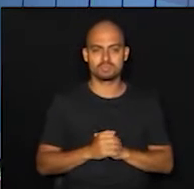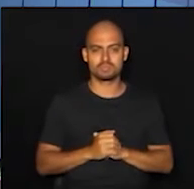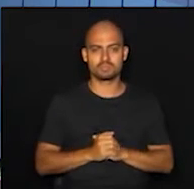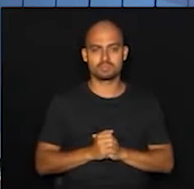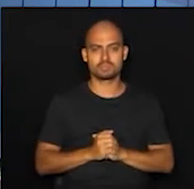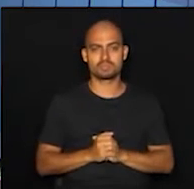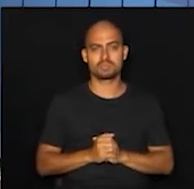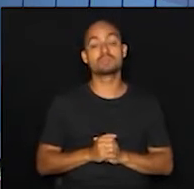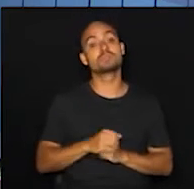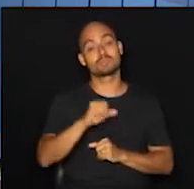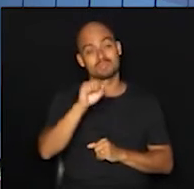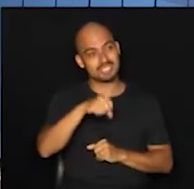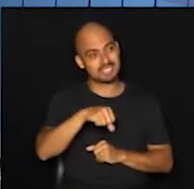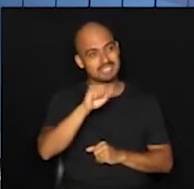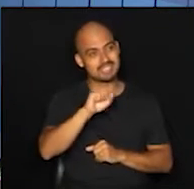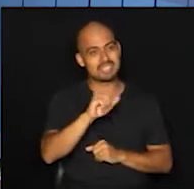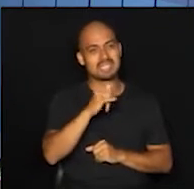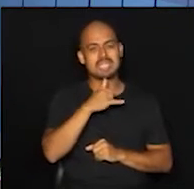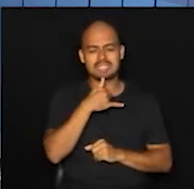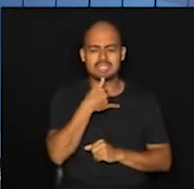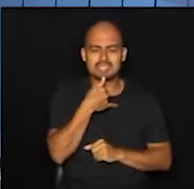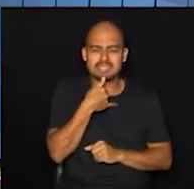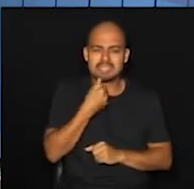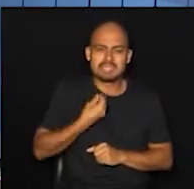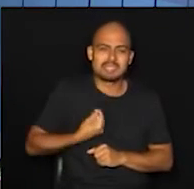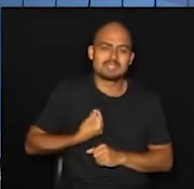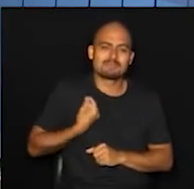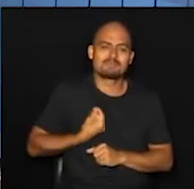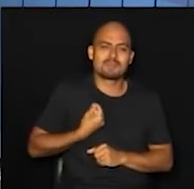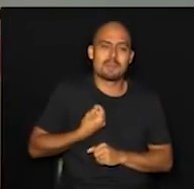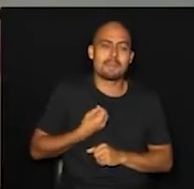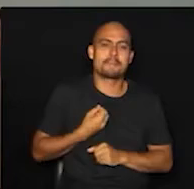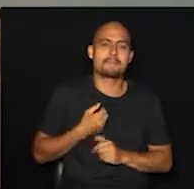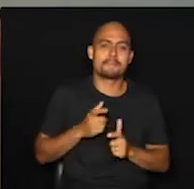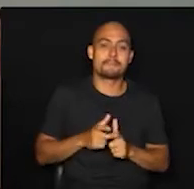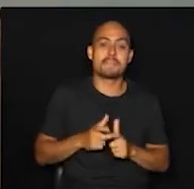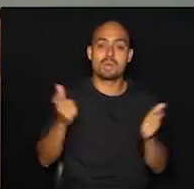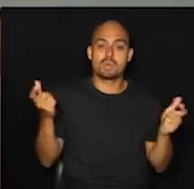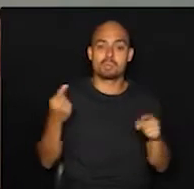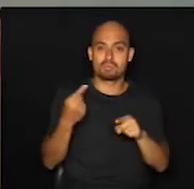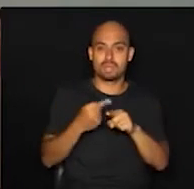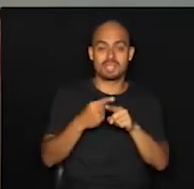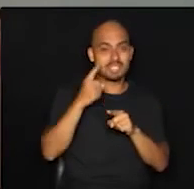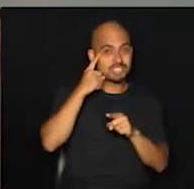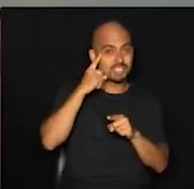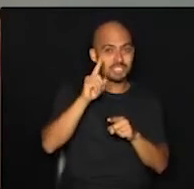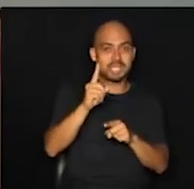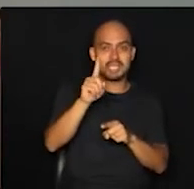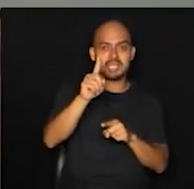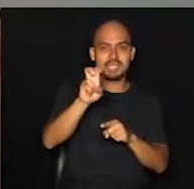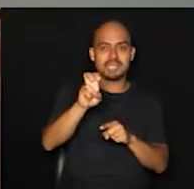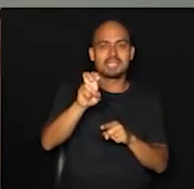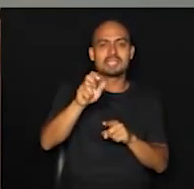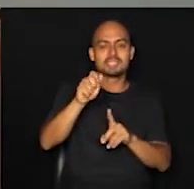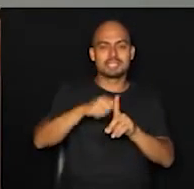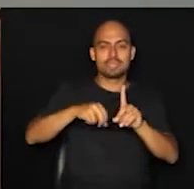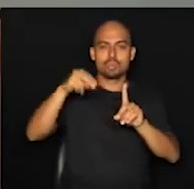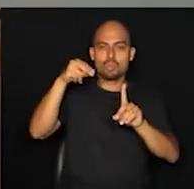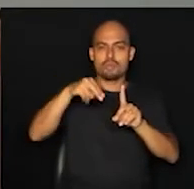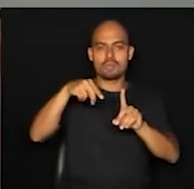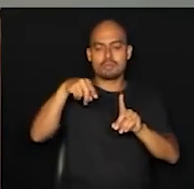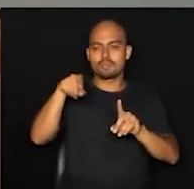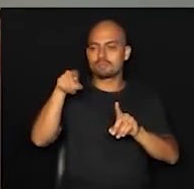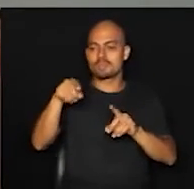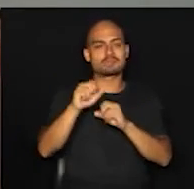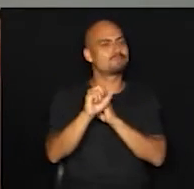Foi a maior tristeza da vida dela. Ela escreve, ela diz que o 15 de novembro era uma coisa que ela não esperava. O marido